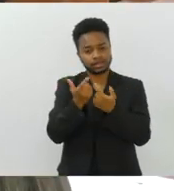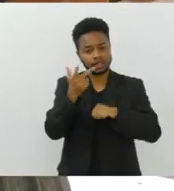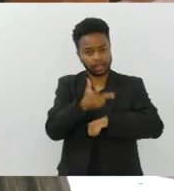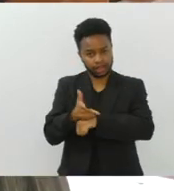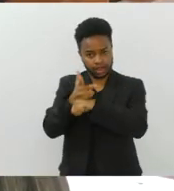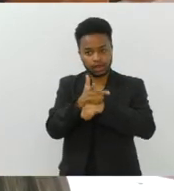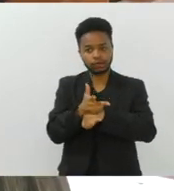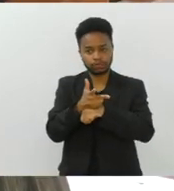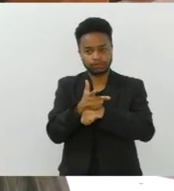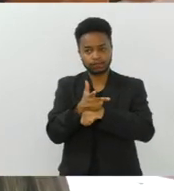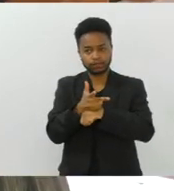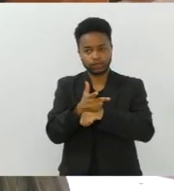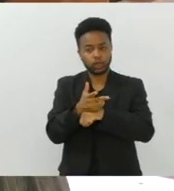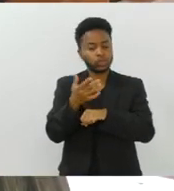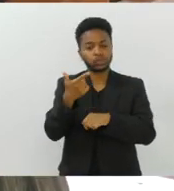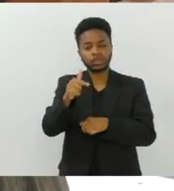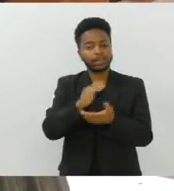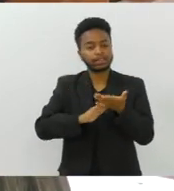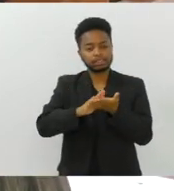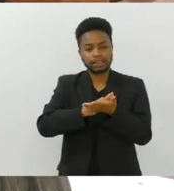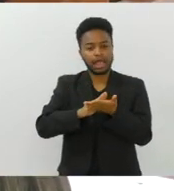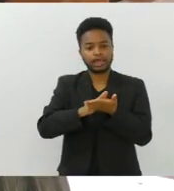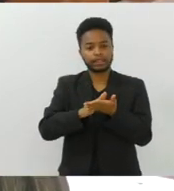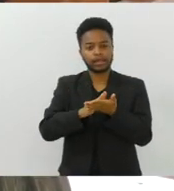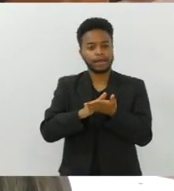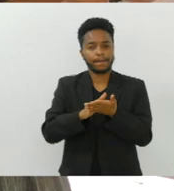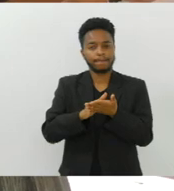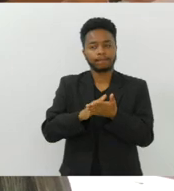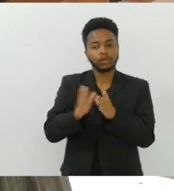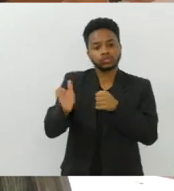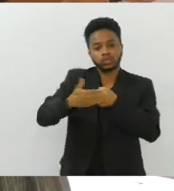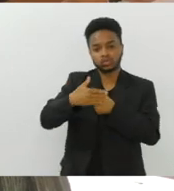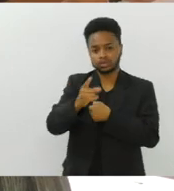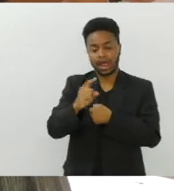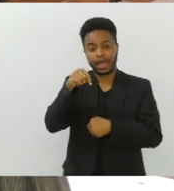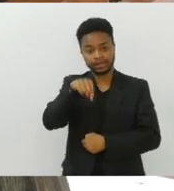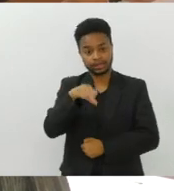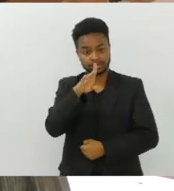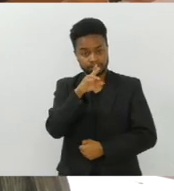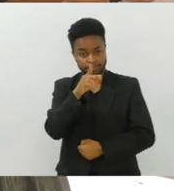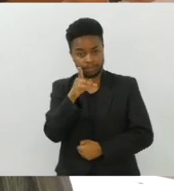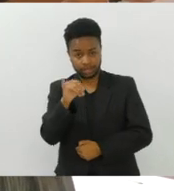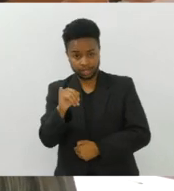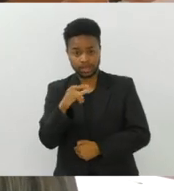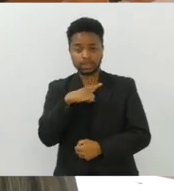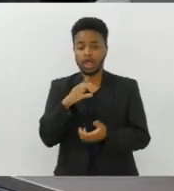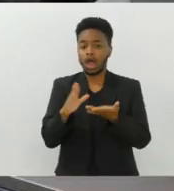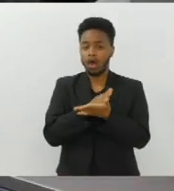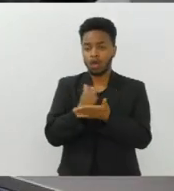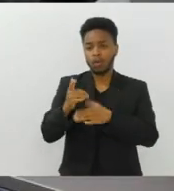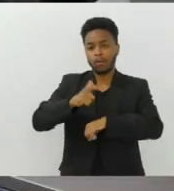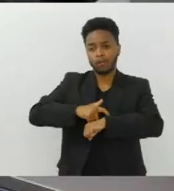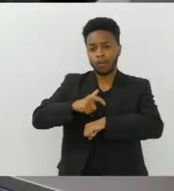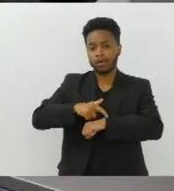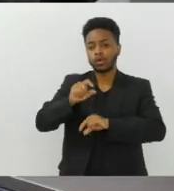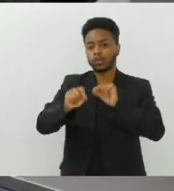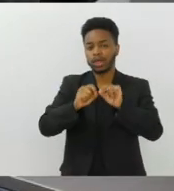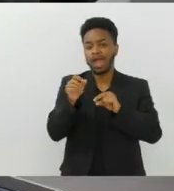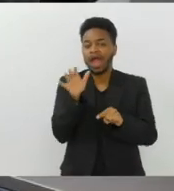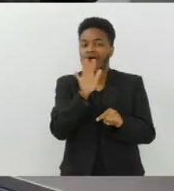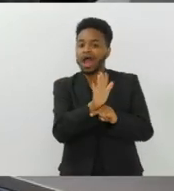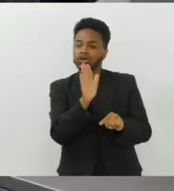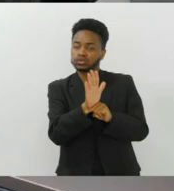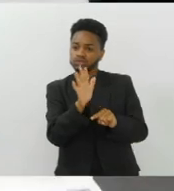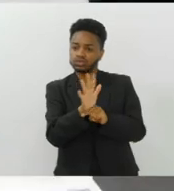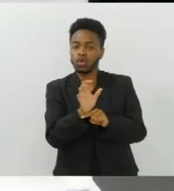absolutamente nenhum ponto fora da curva, em que esta CPI estava em algum momento auxiliando ou